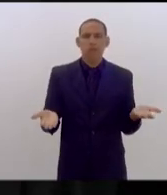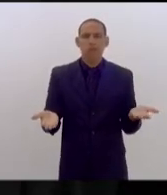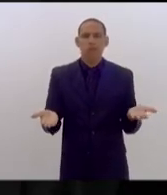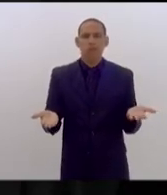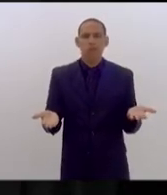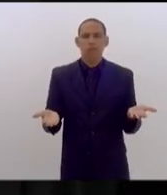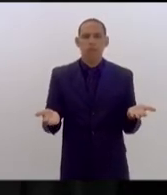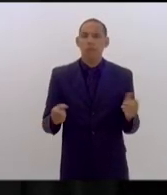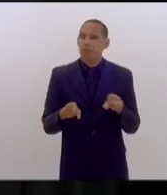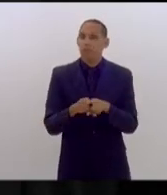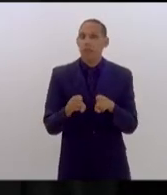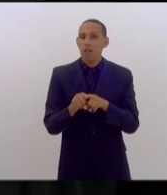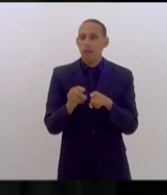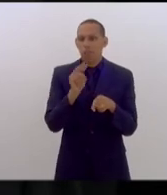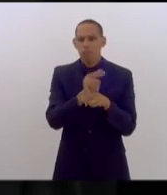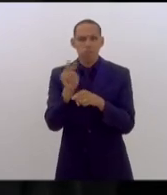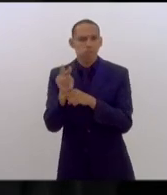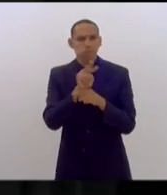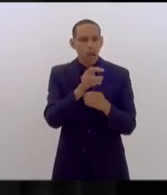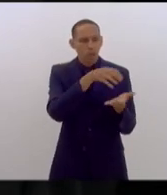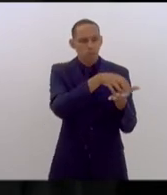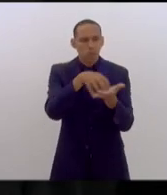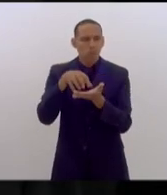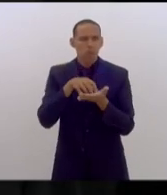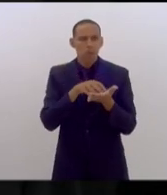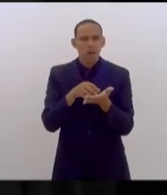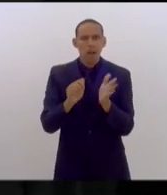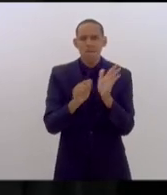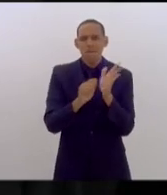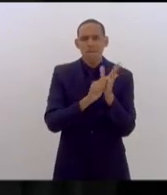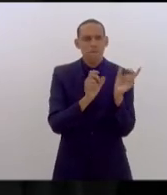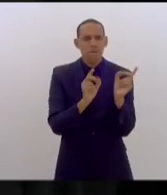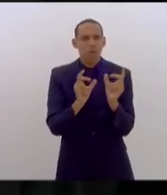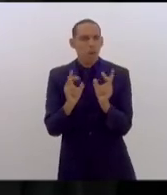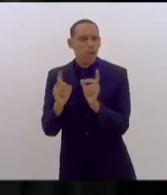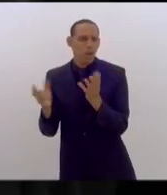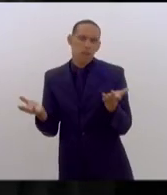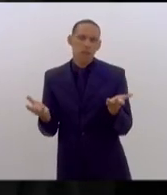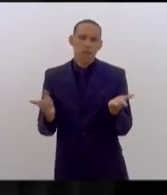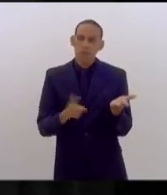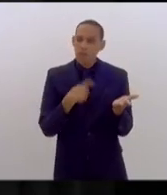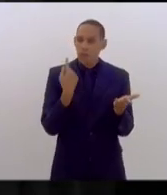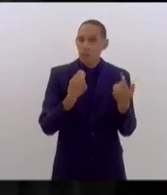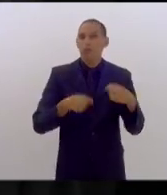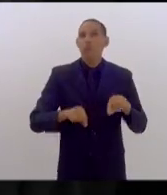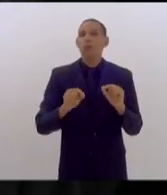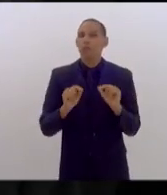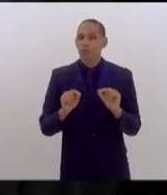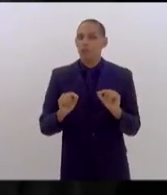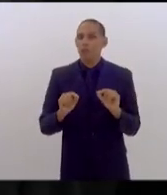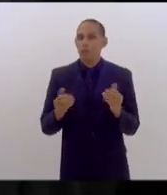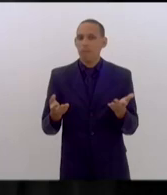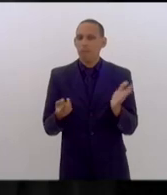e de controle de Estações por narcotraficante eu acho que